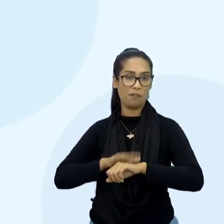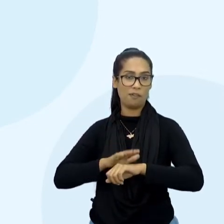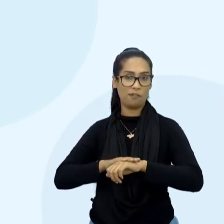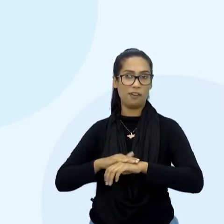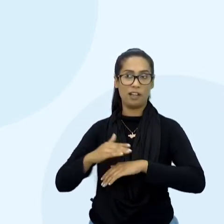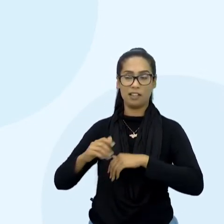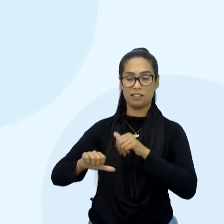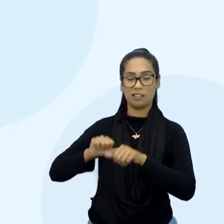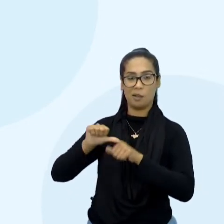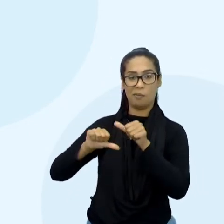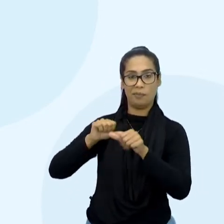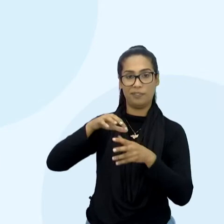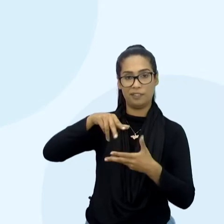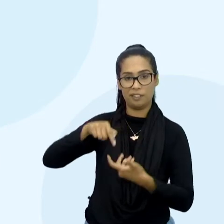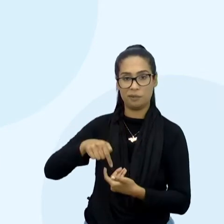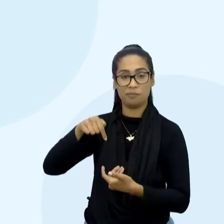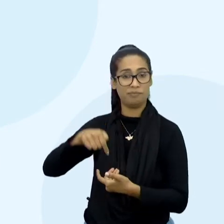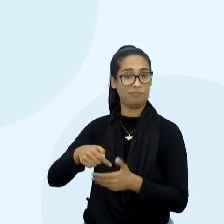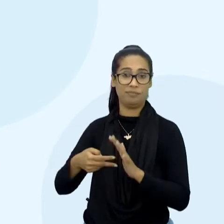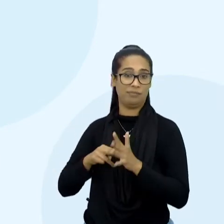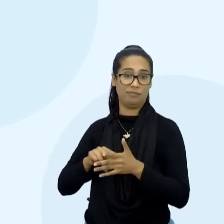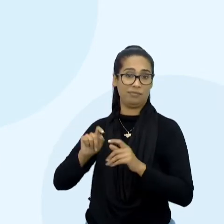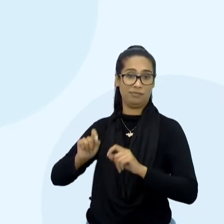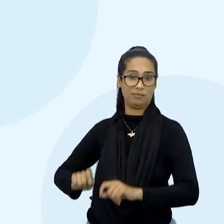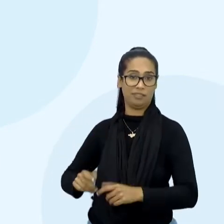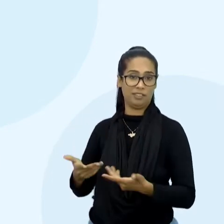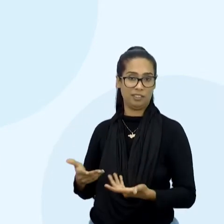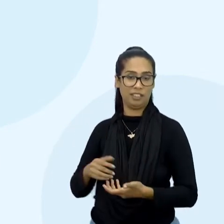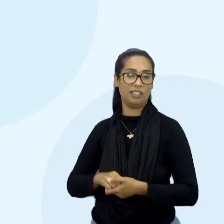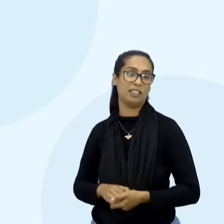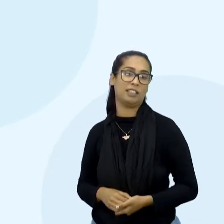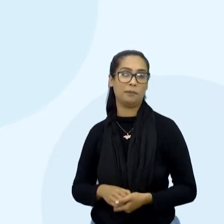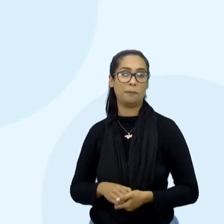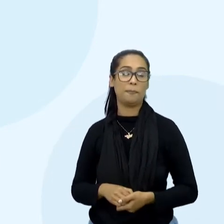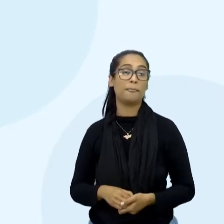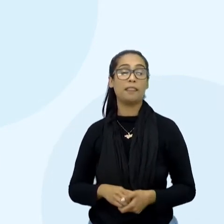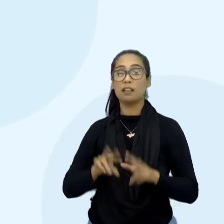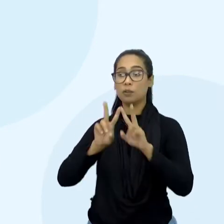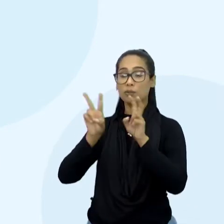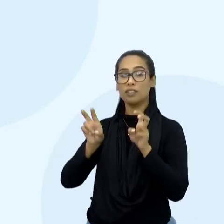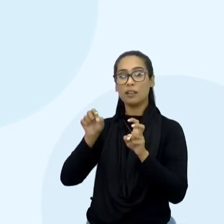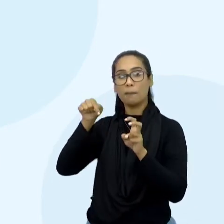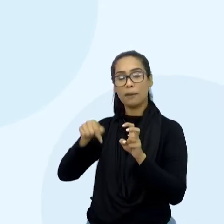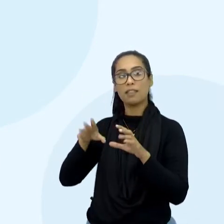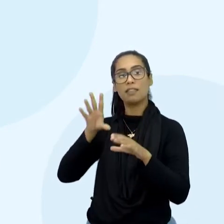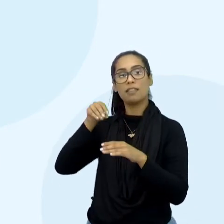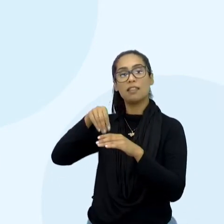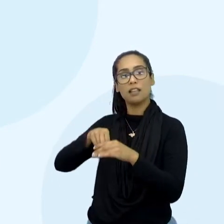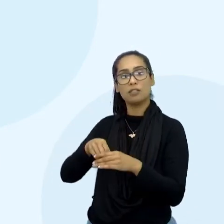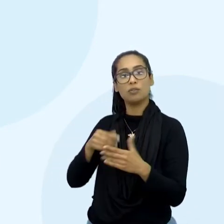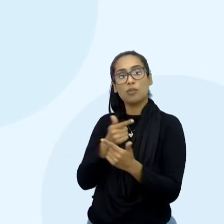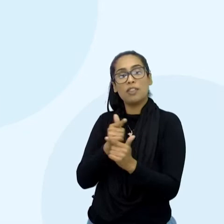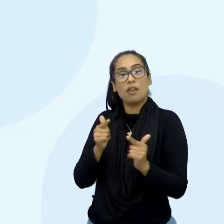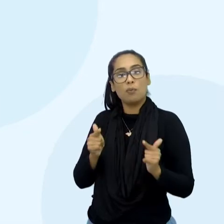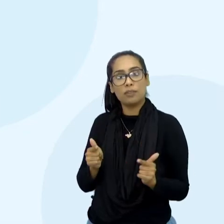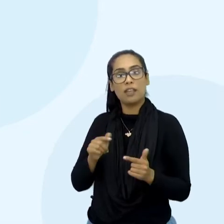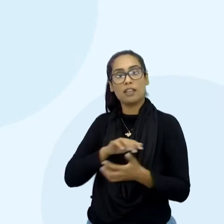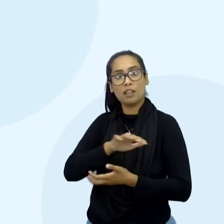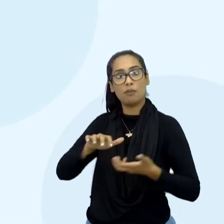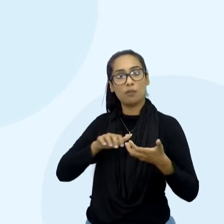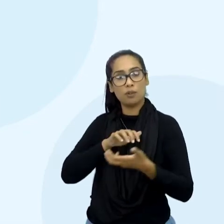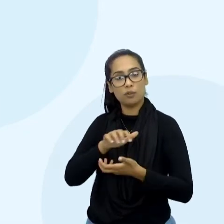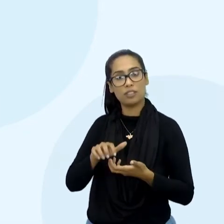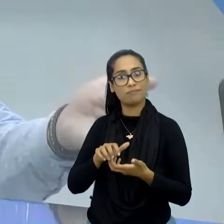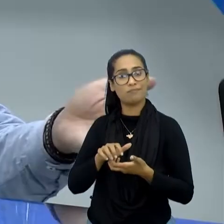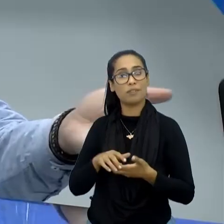literatura revolucionária, quando a gente aborda a sociologia, que é o caos. Não existe revolução sem o caos. Se você